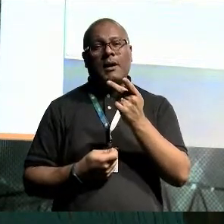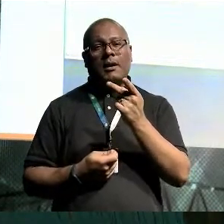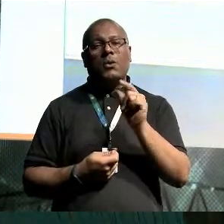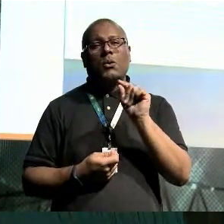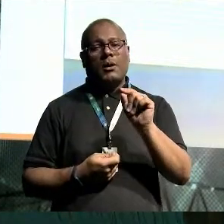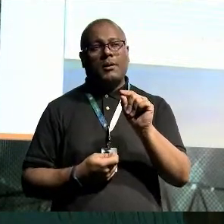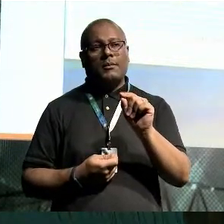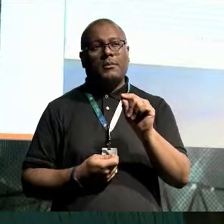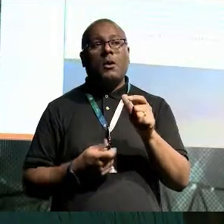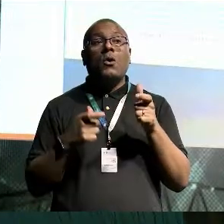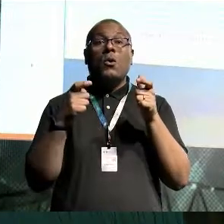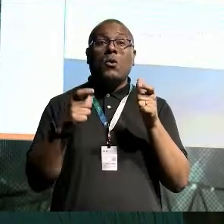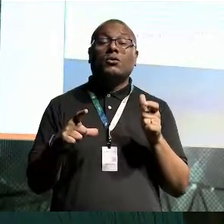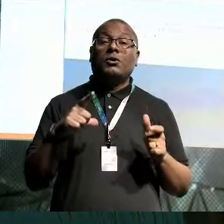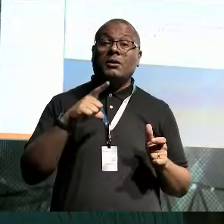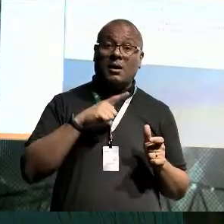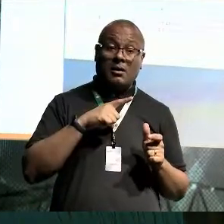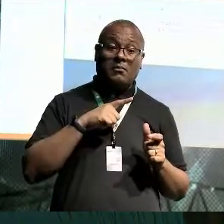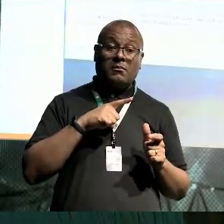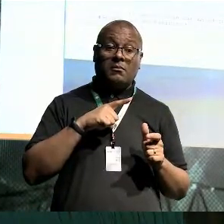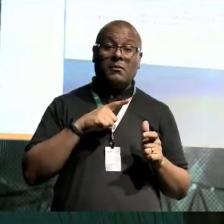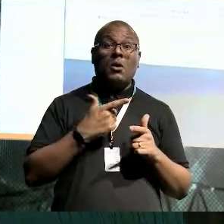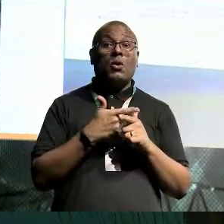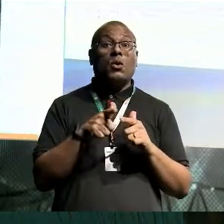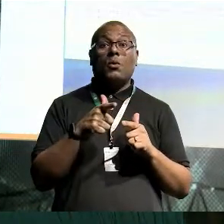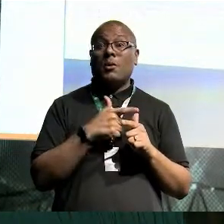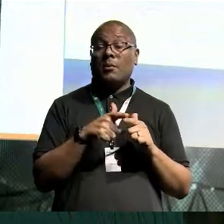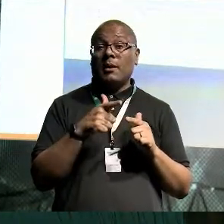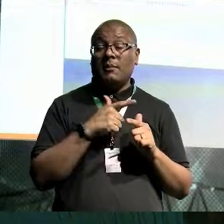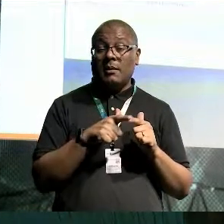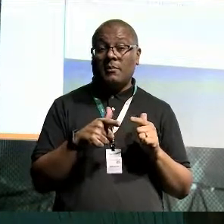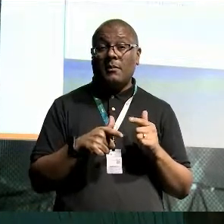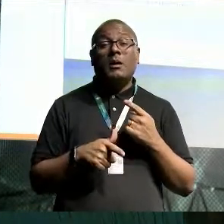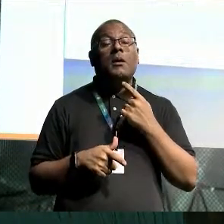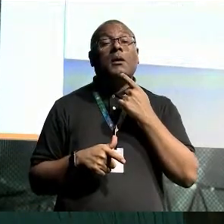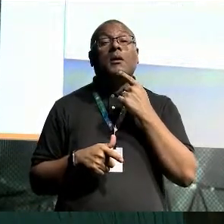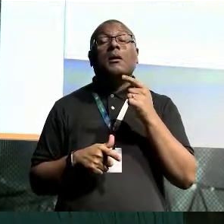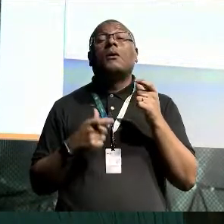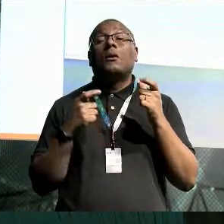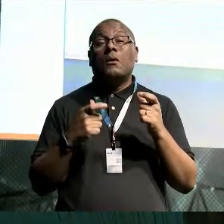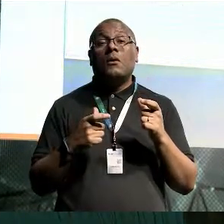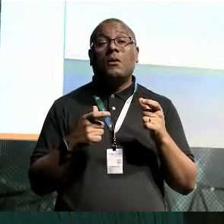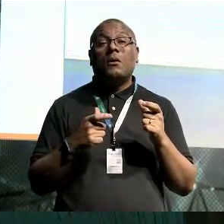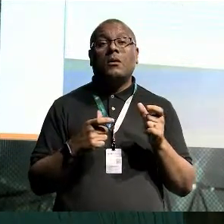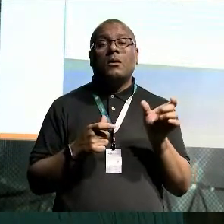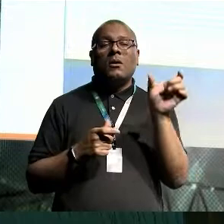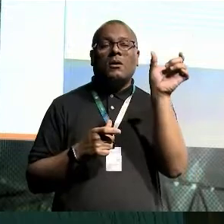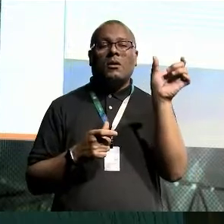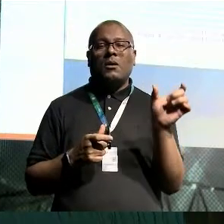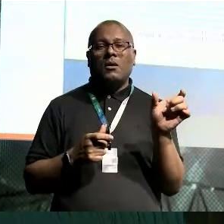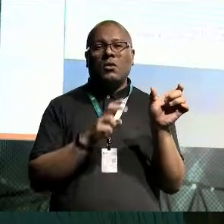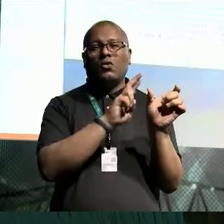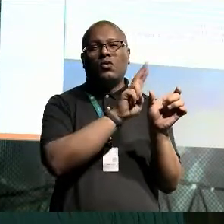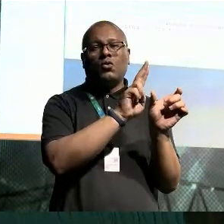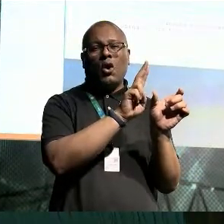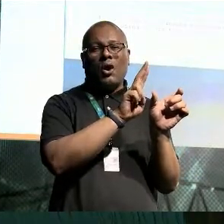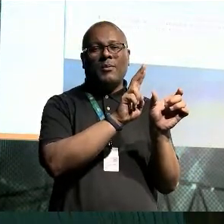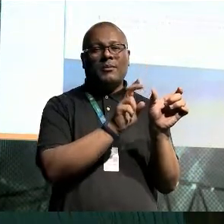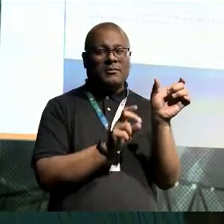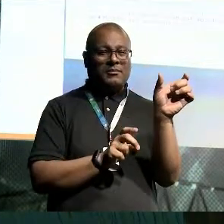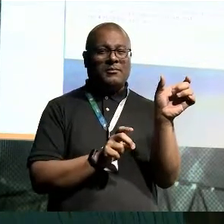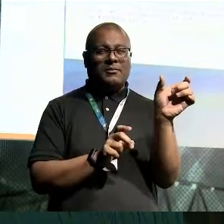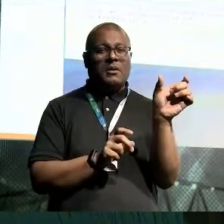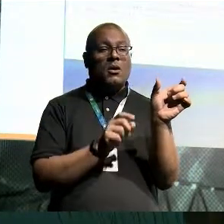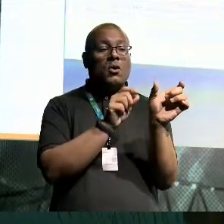para você onde está esse problema. Por exemplo, aqui ele fala que está no campo de edição do nome. Ele fala